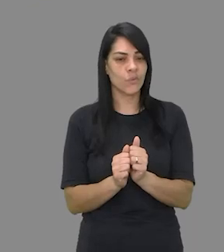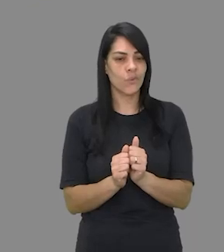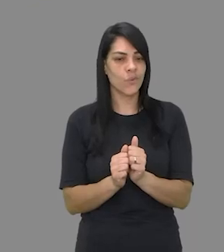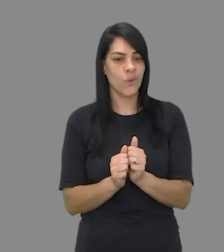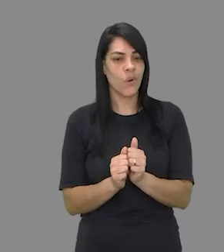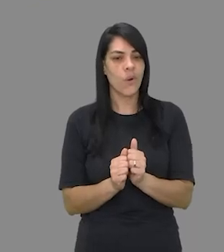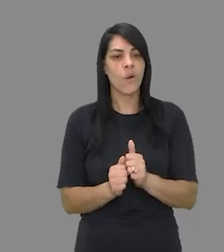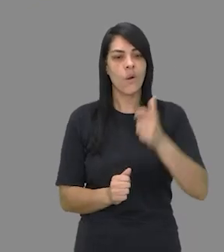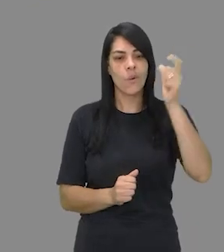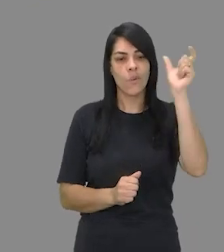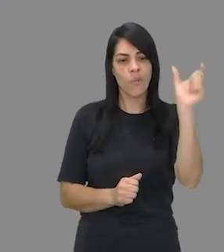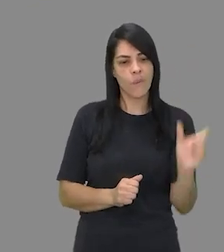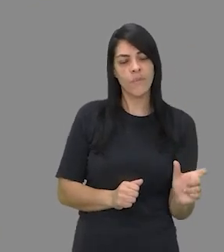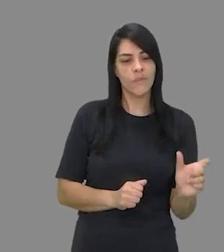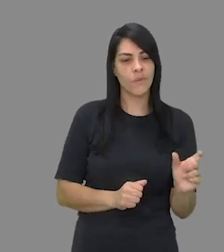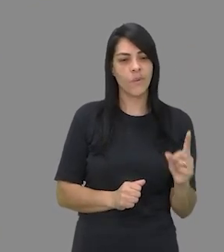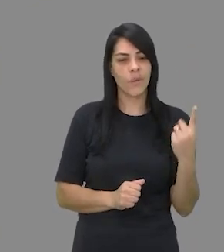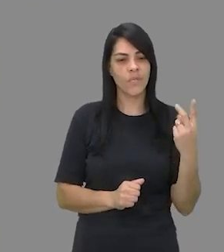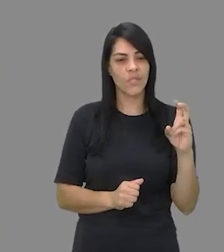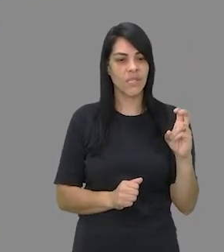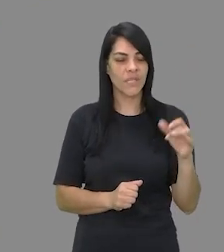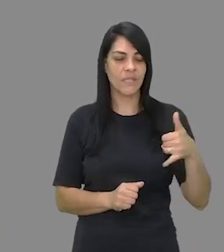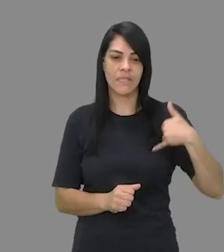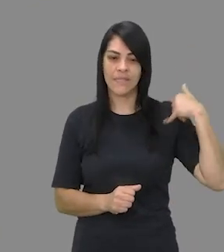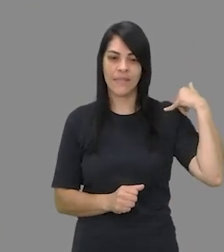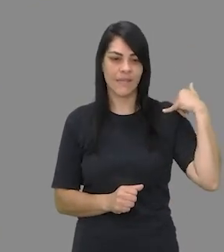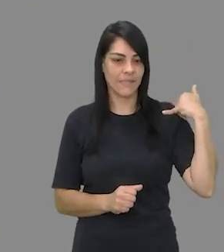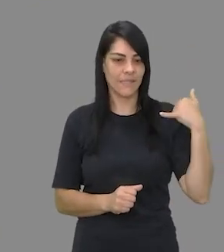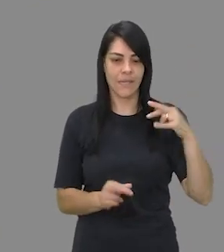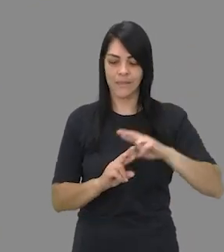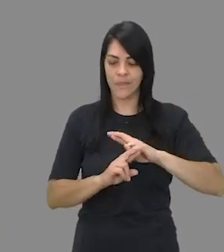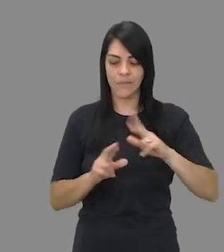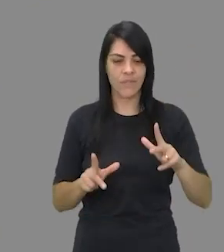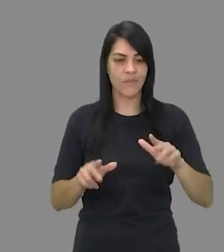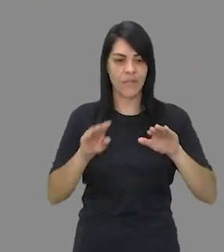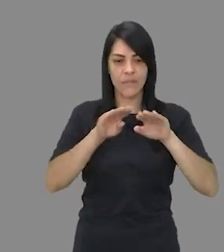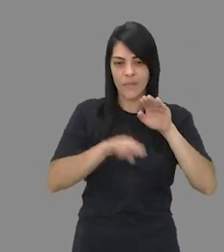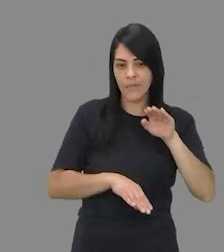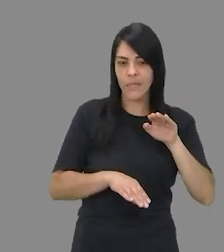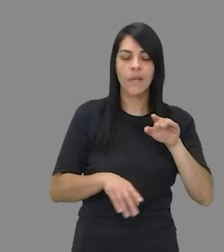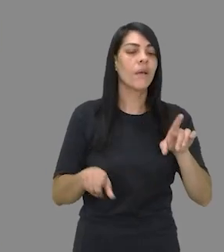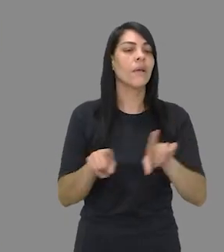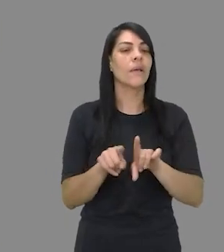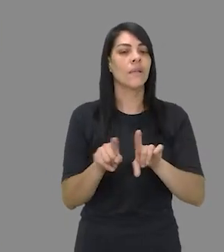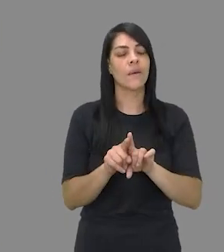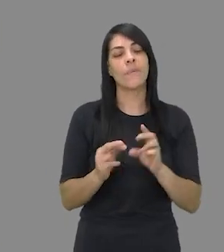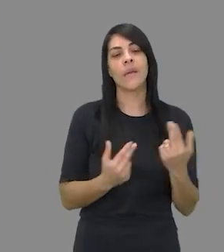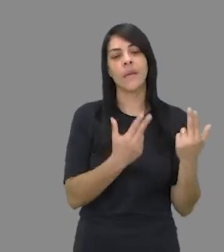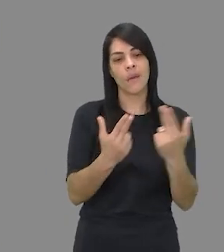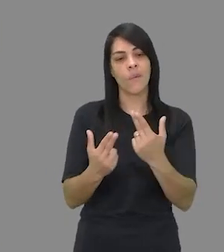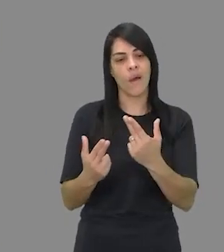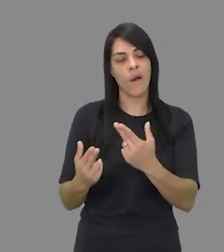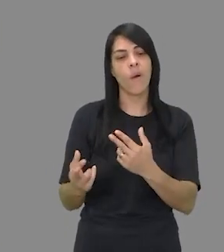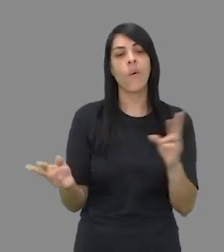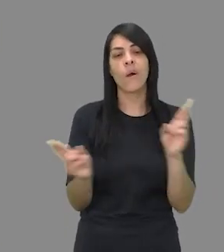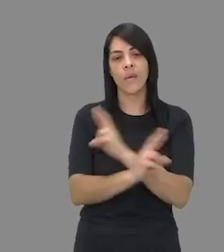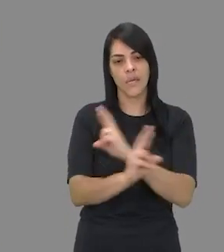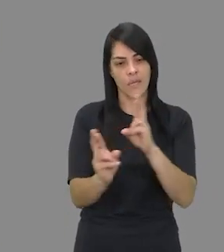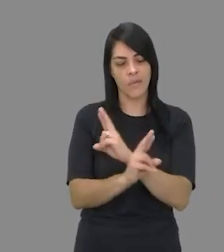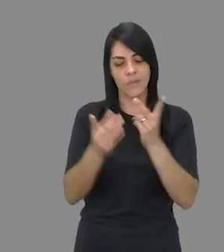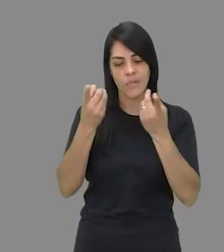com um de 15. E aí eu vou ter uma discrepância muito grande. Assim acontece também em relação